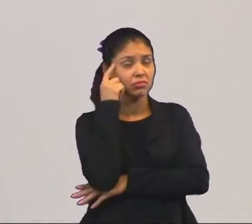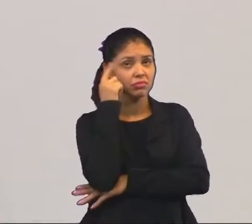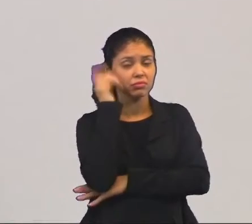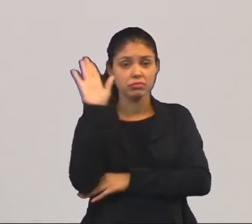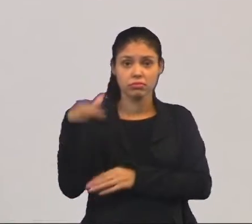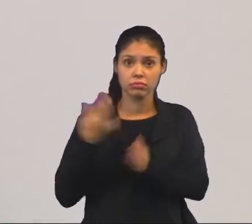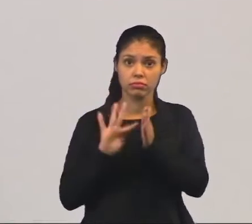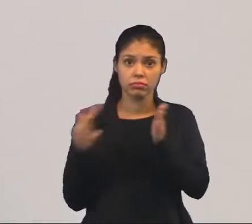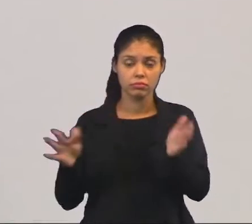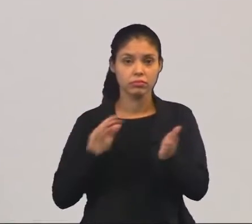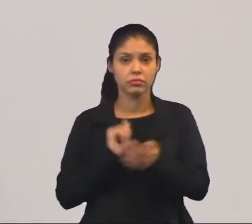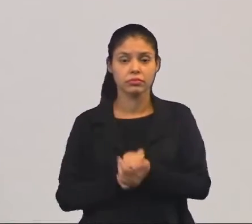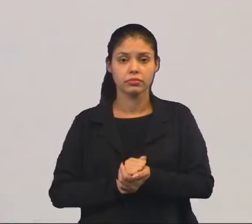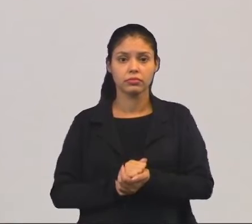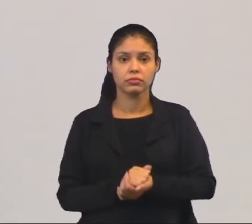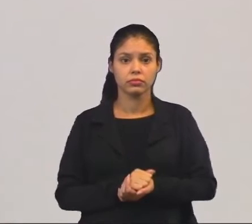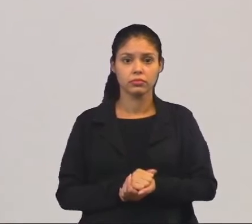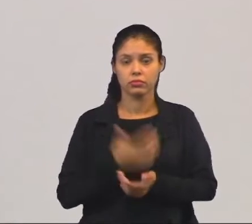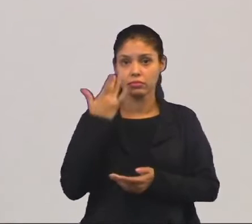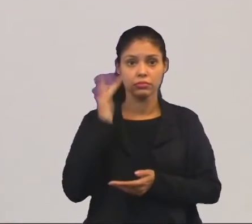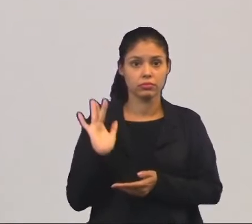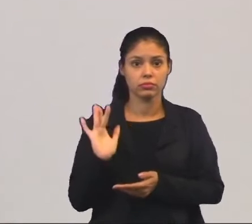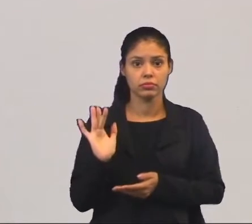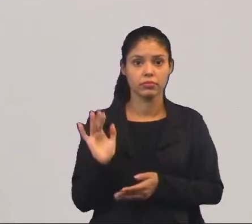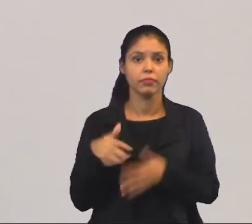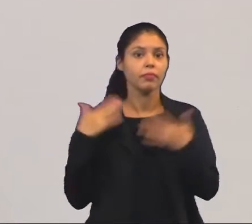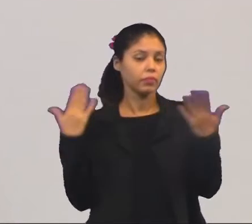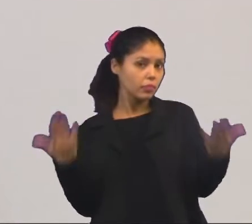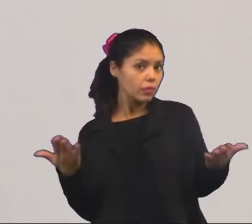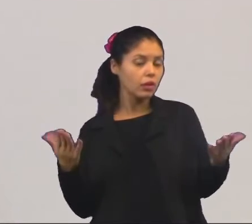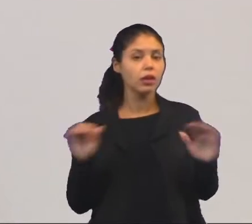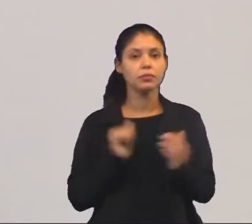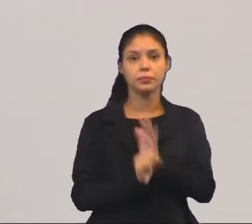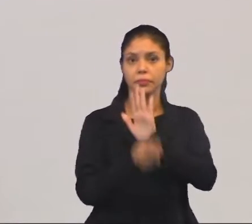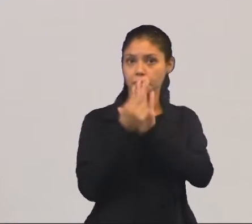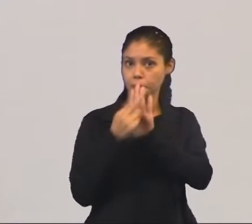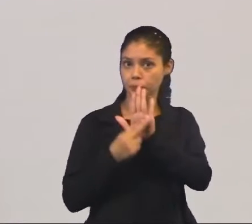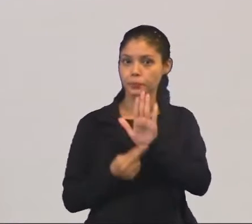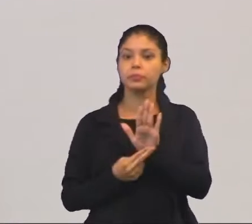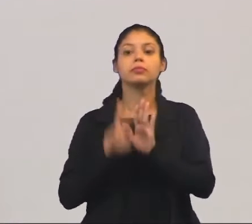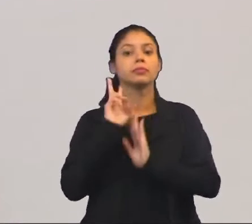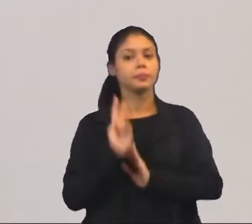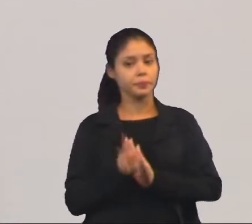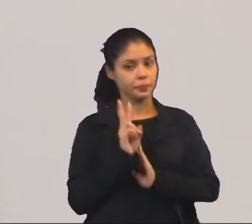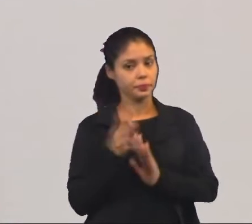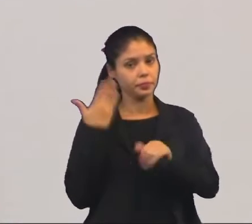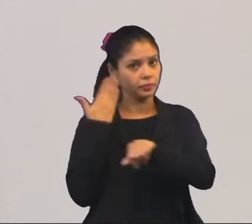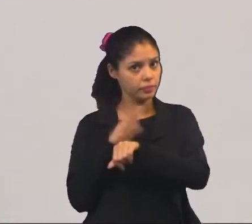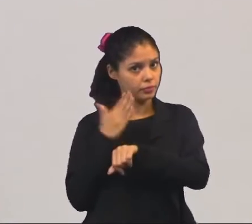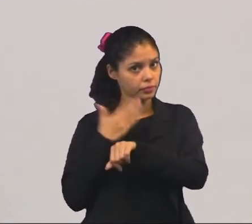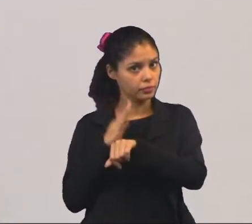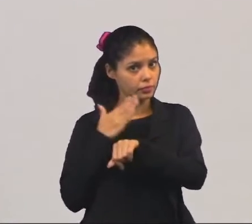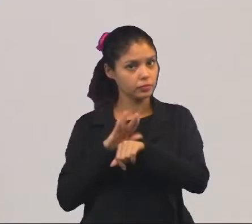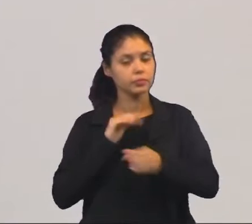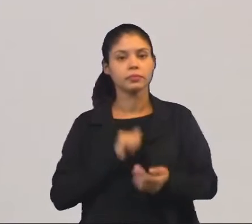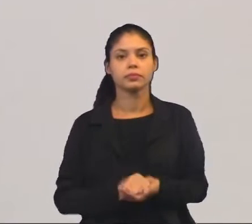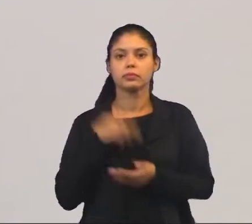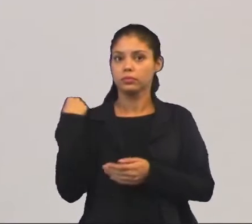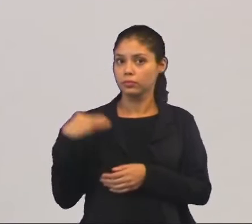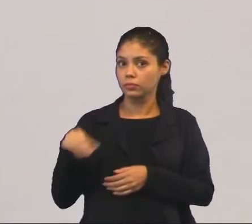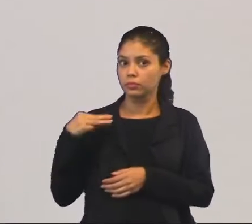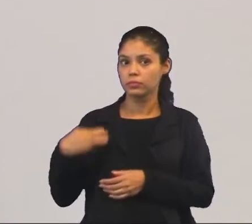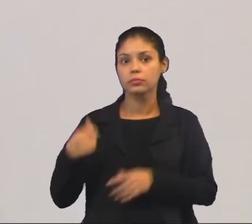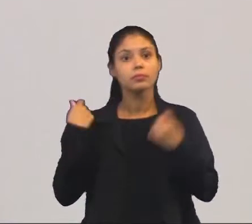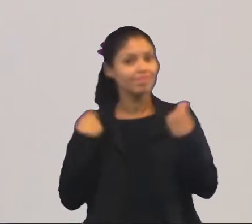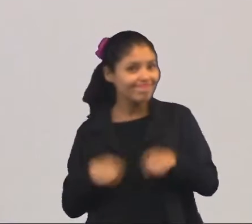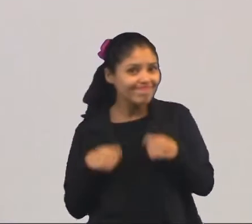será a fórmula desse triângulo? Não sei. Então, as regras a gente está sempre praticando. A